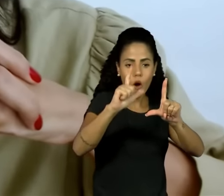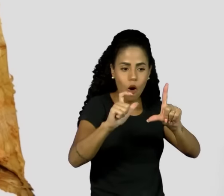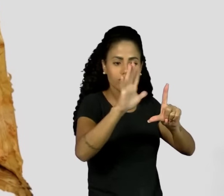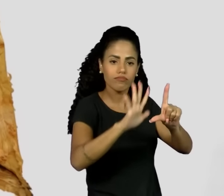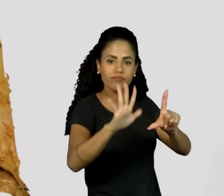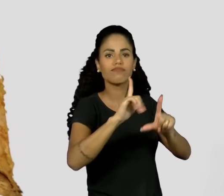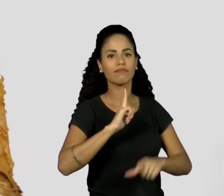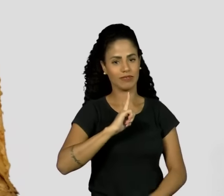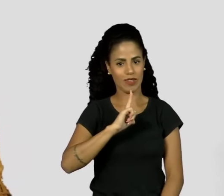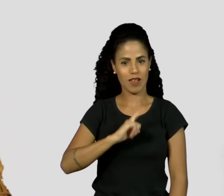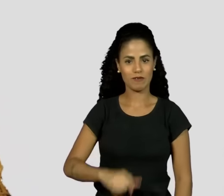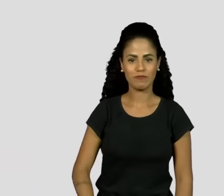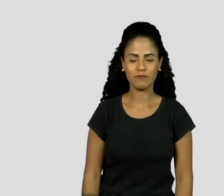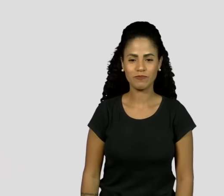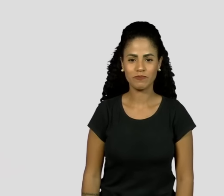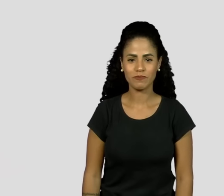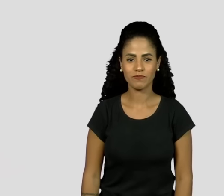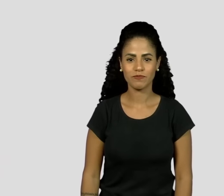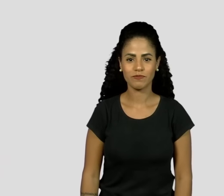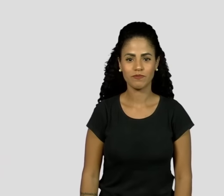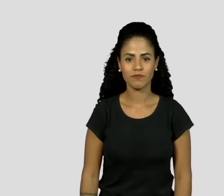no mapa.